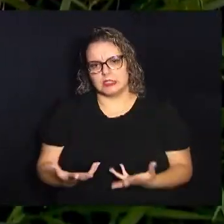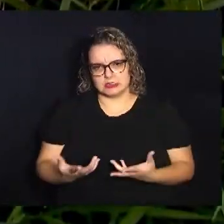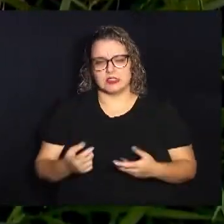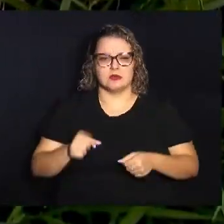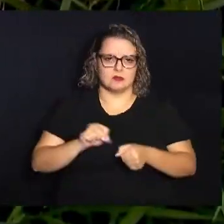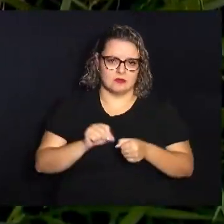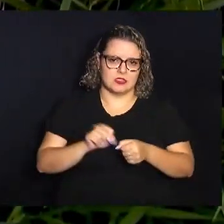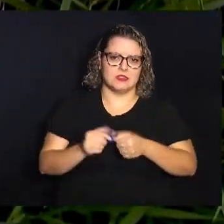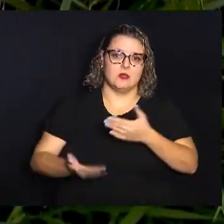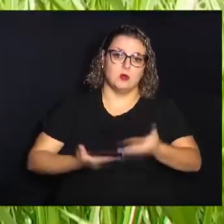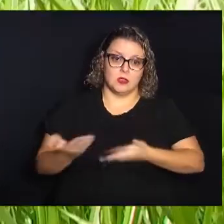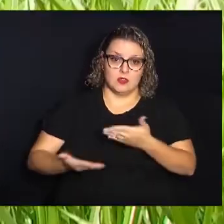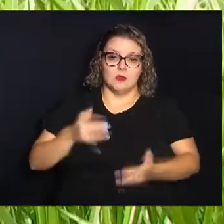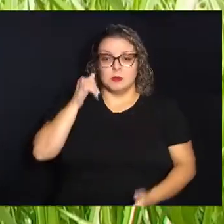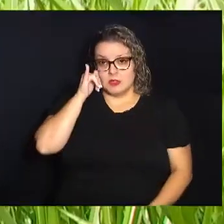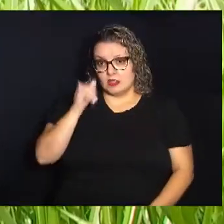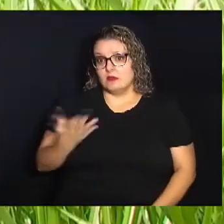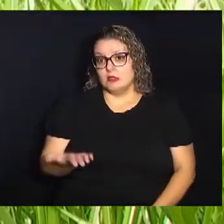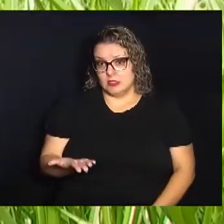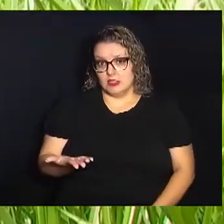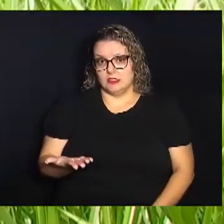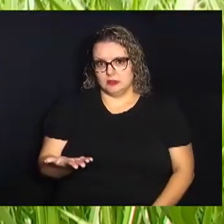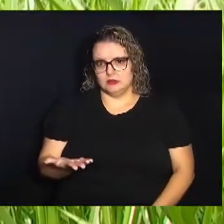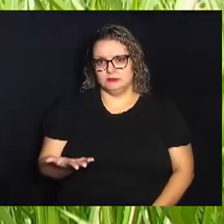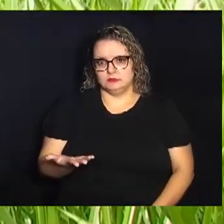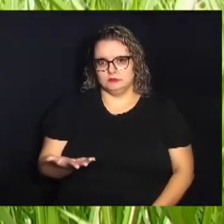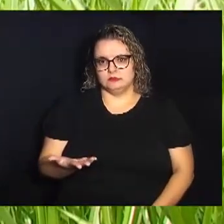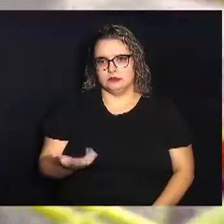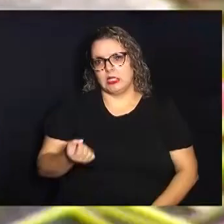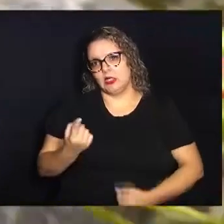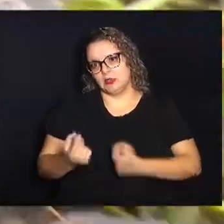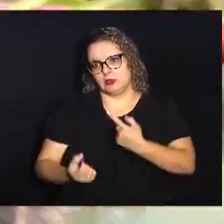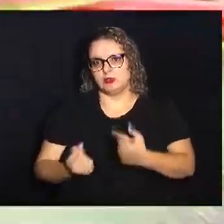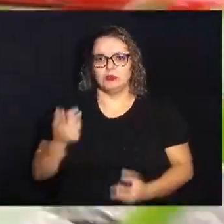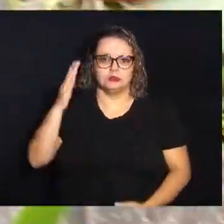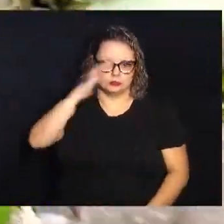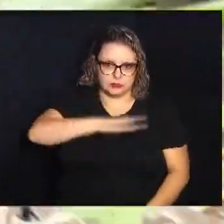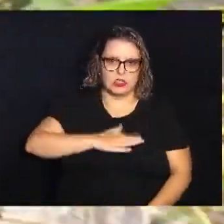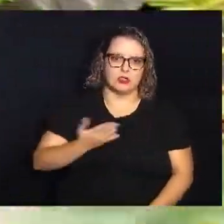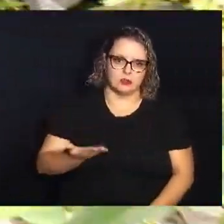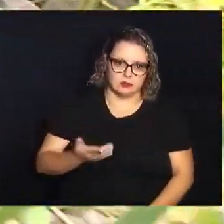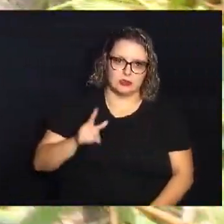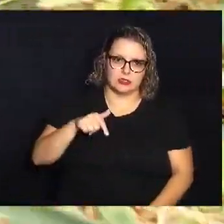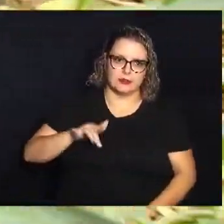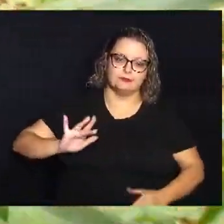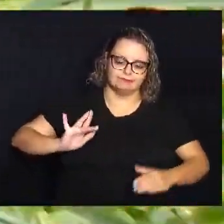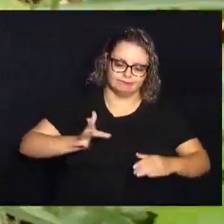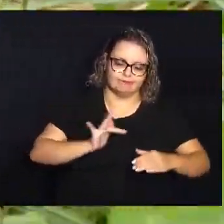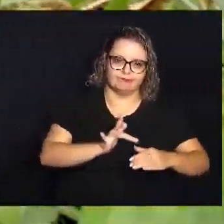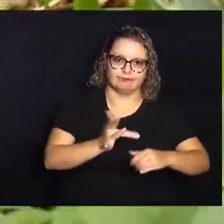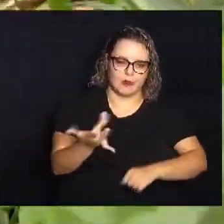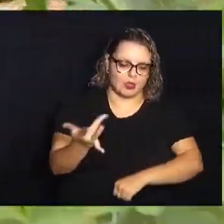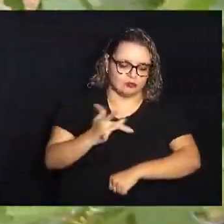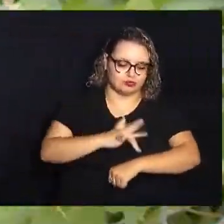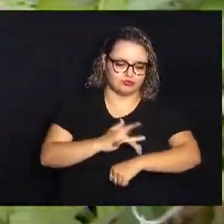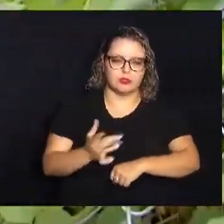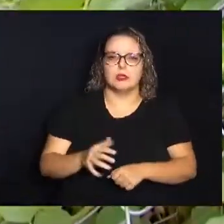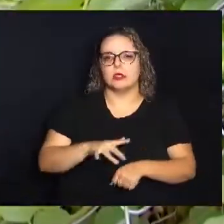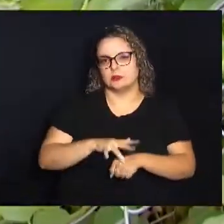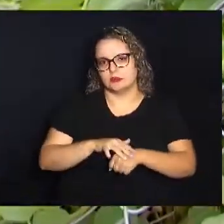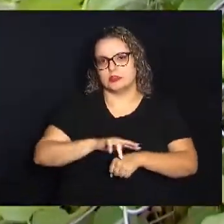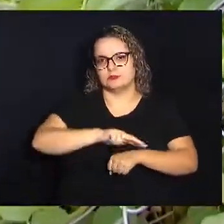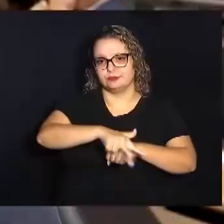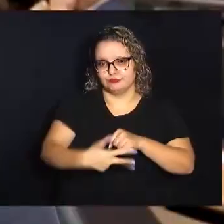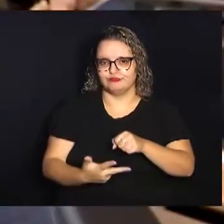realizado um serviço preventivo, né, para evitar um mal aí, que é o mosquito da dengue, a picada, a doença da dengue, que é